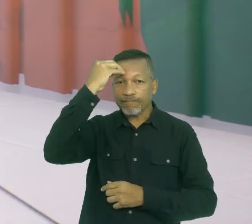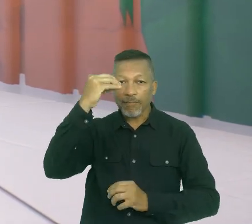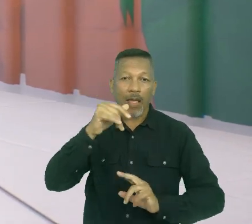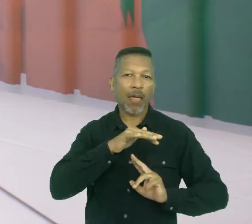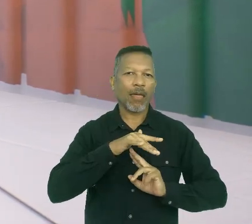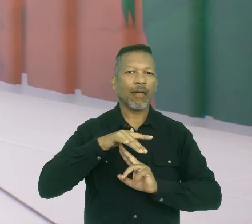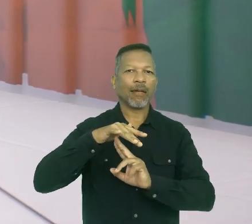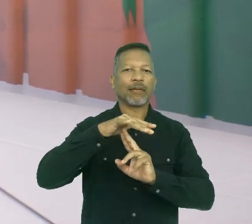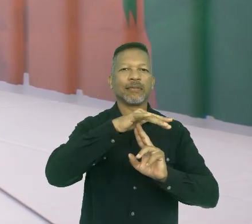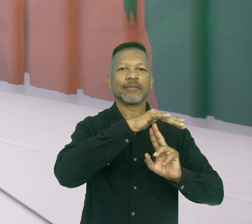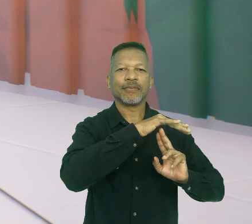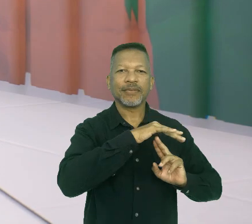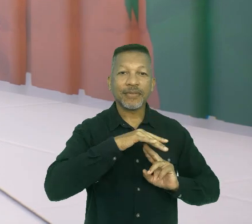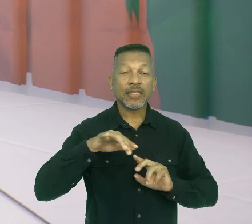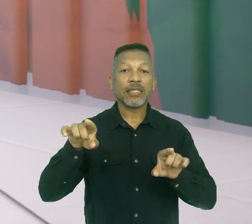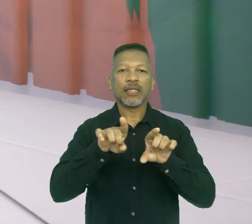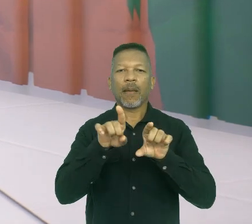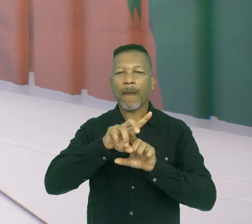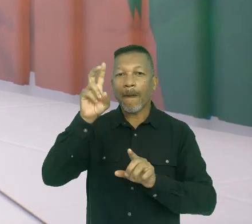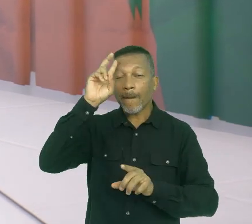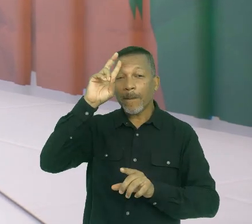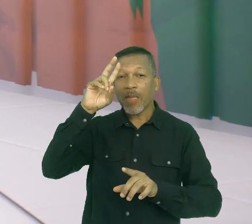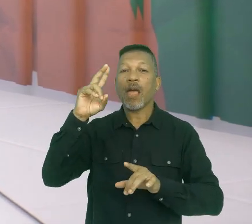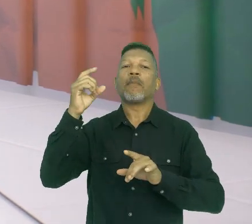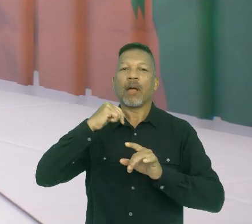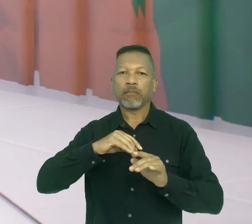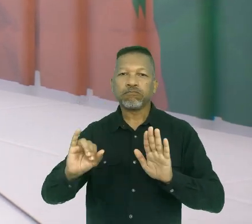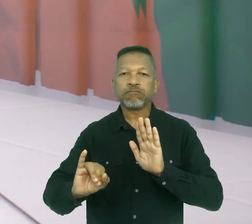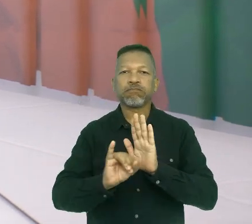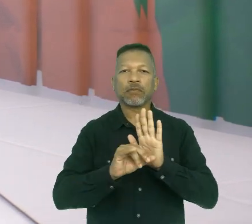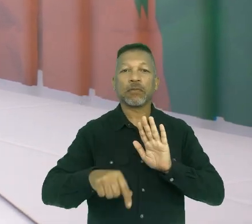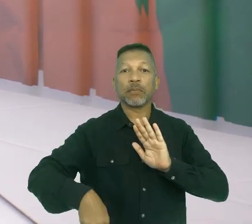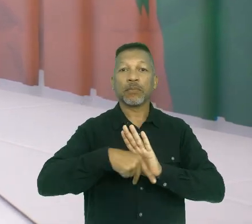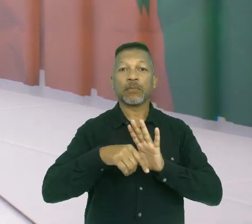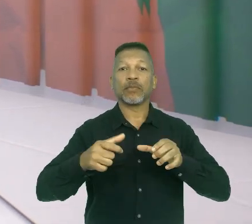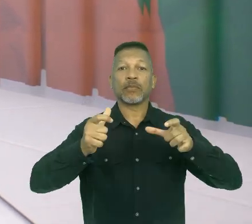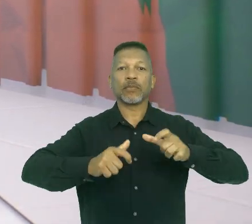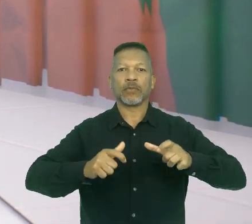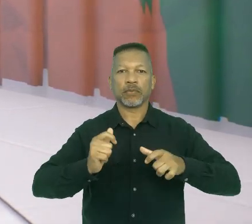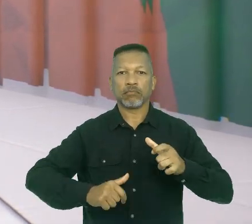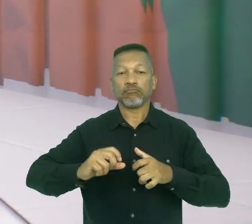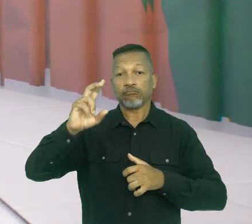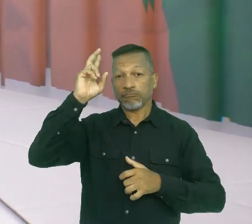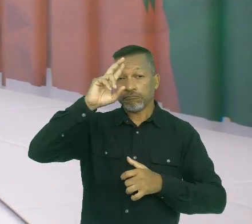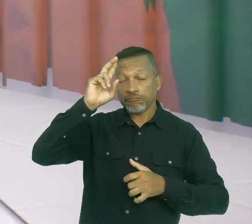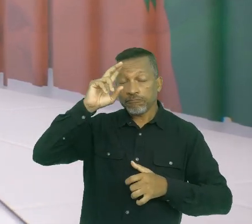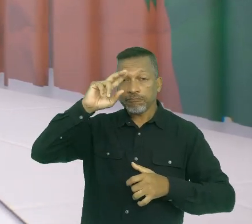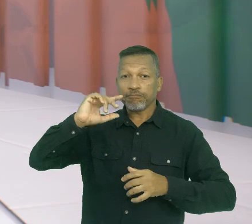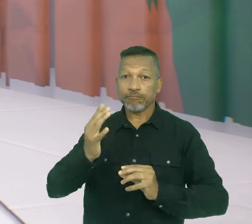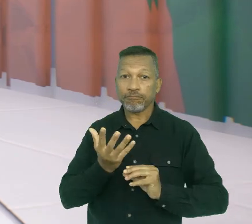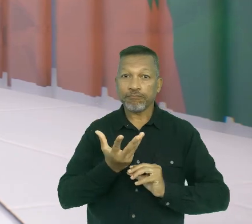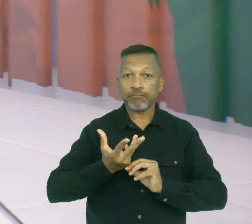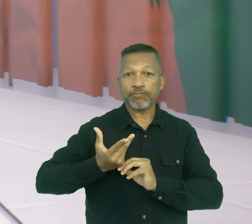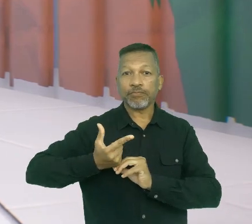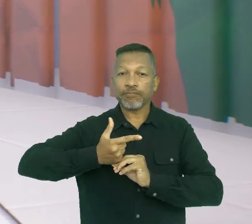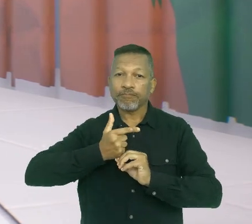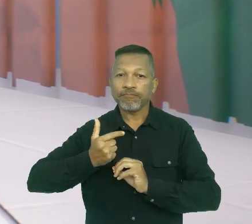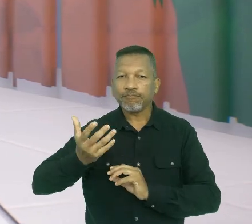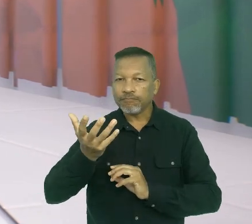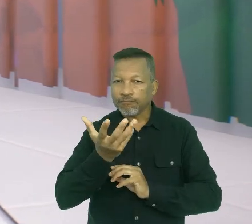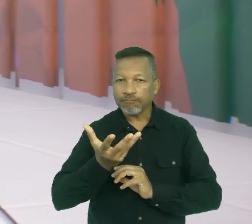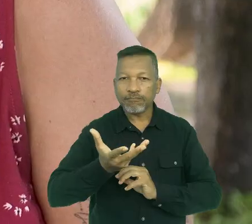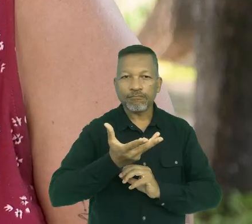natureza e reforçam a identidade local. A arte de contar histórias com o poder de encantar e